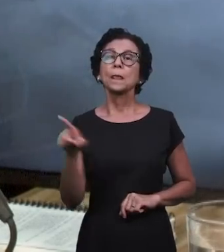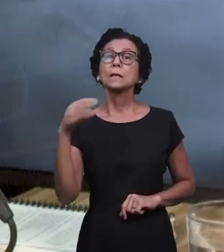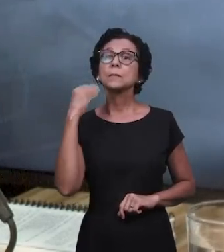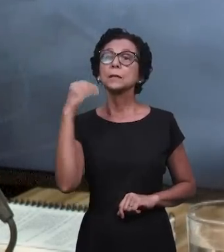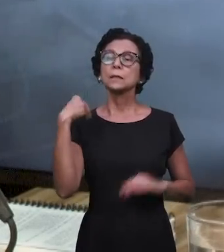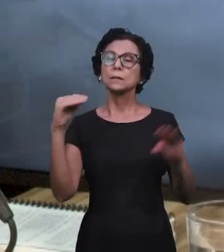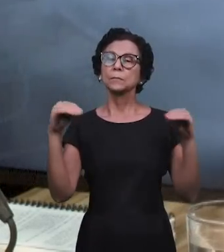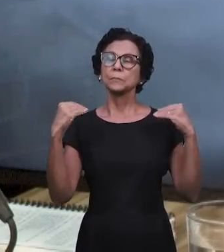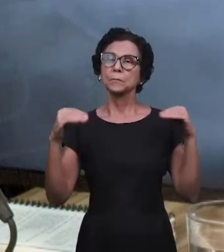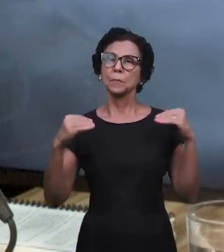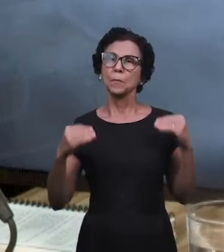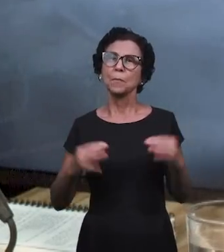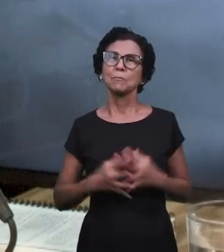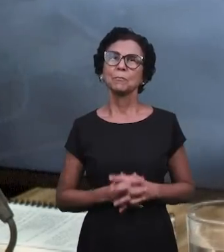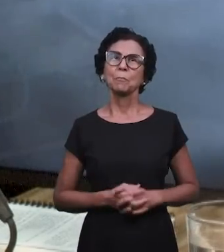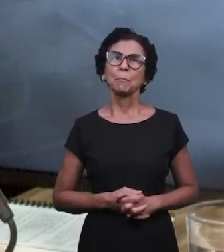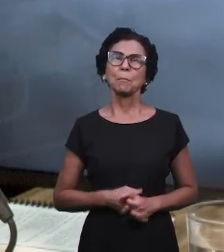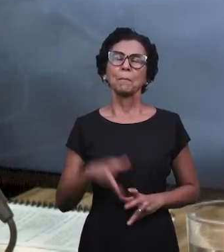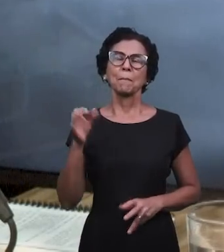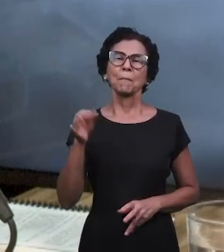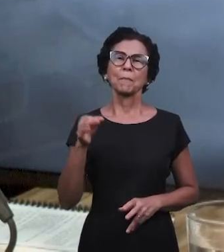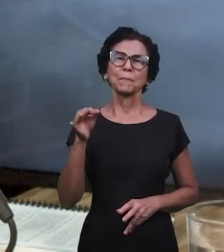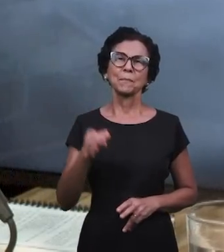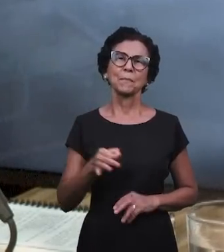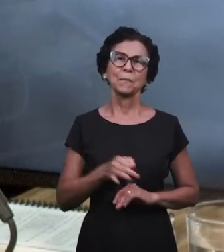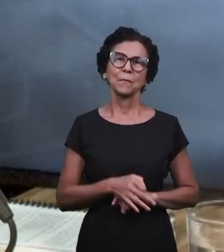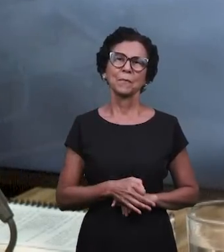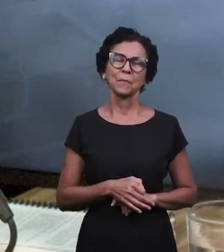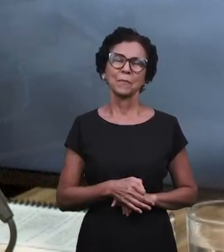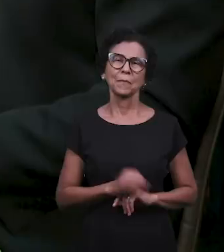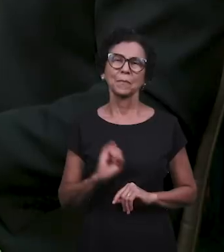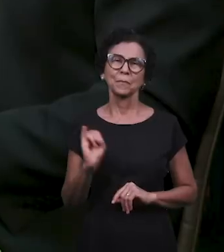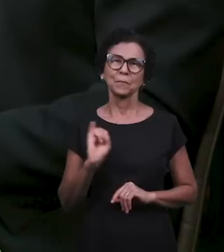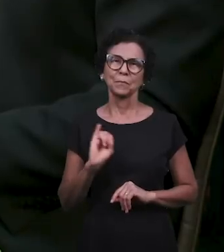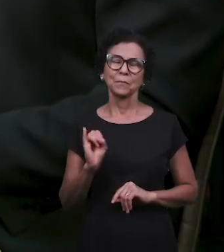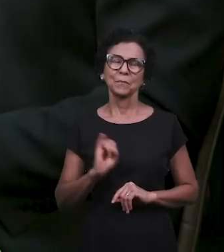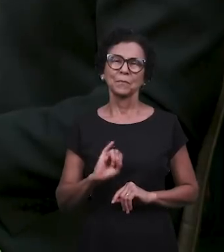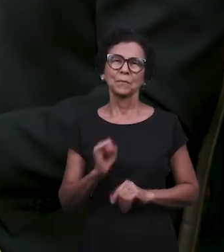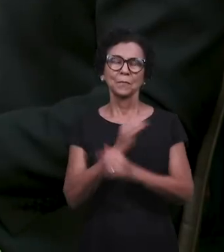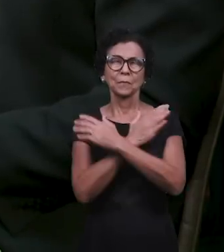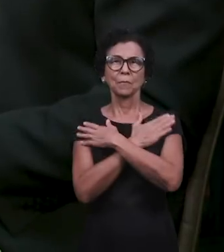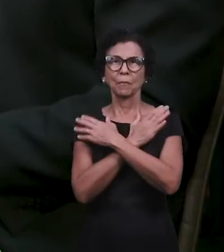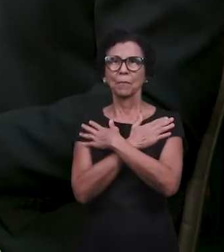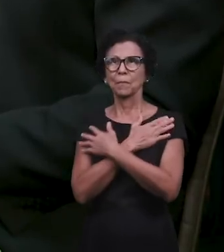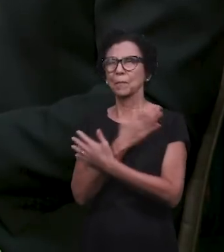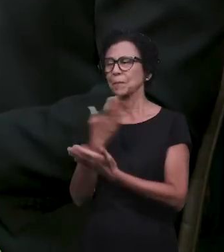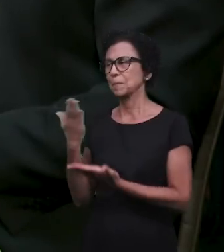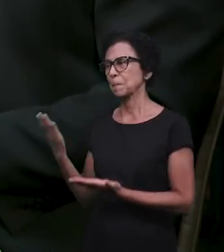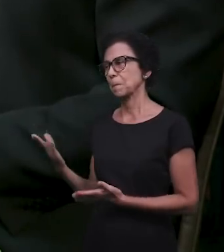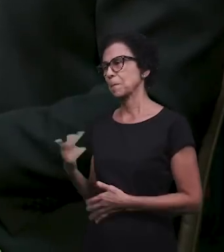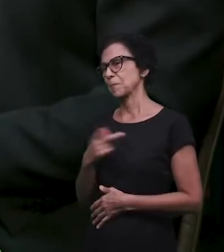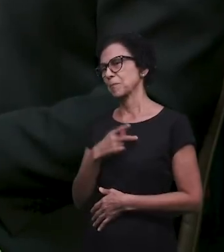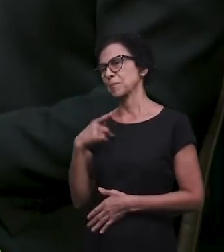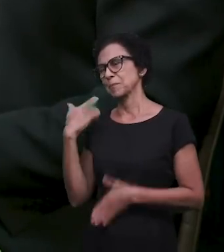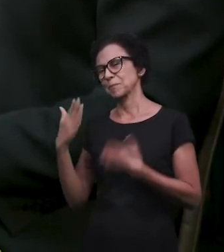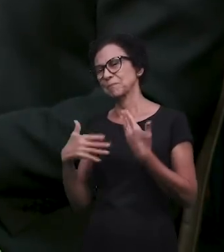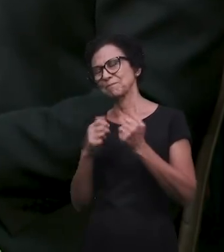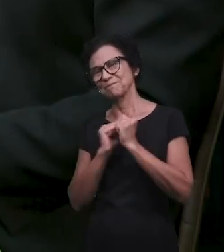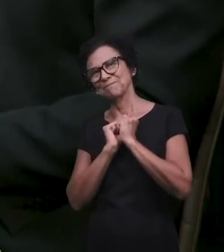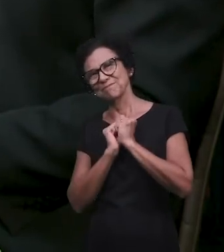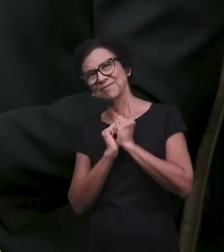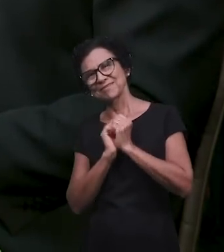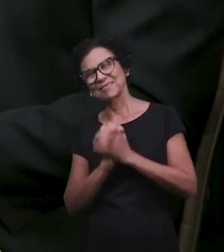com o Senhor. Eu tenho certeza que isso será muito edificante. Um abraço aqui aos pastores, alegria estarmos juntos. Muito